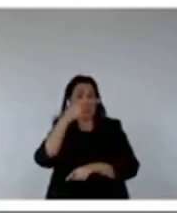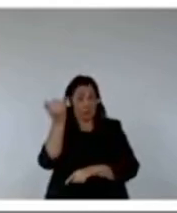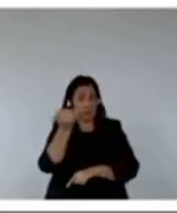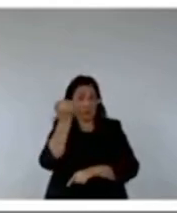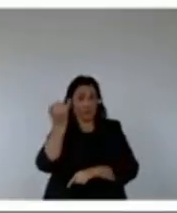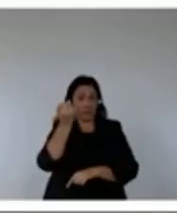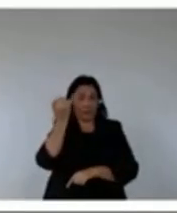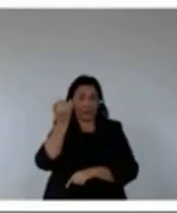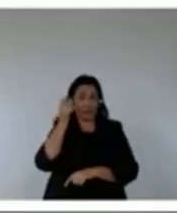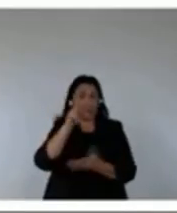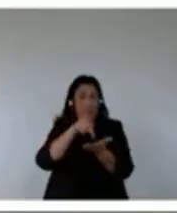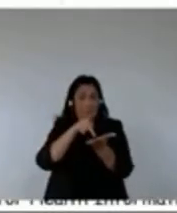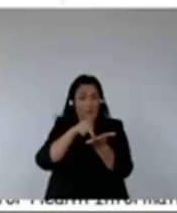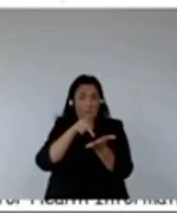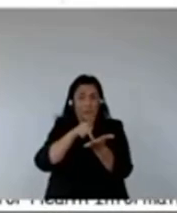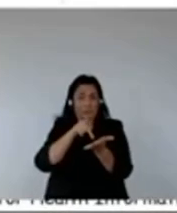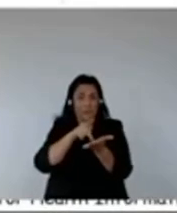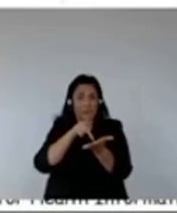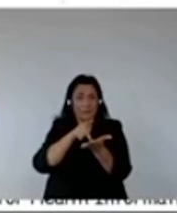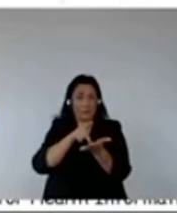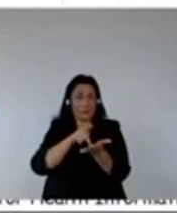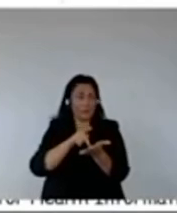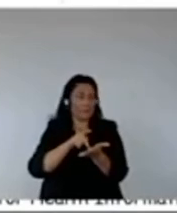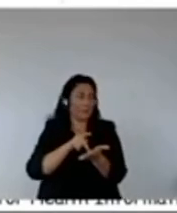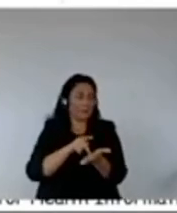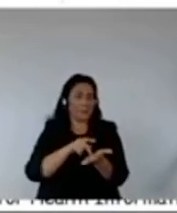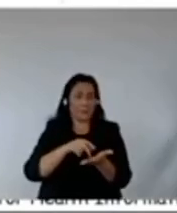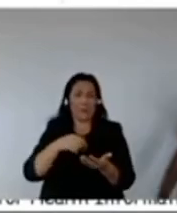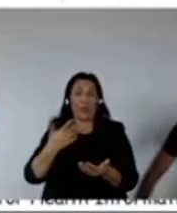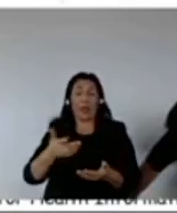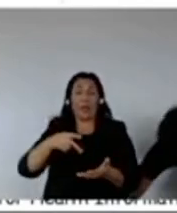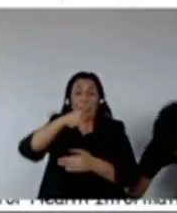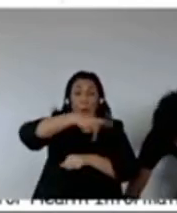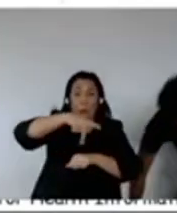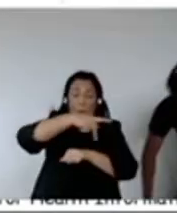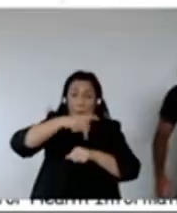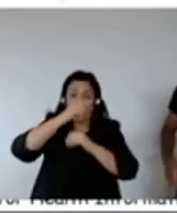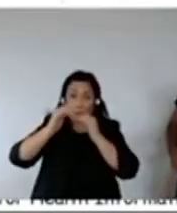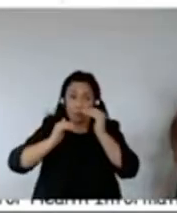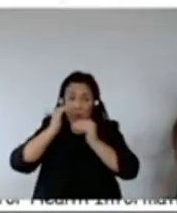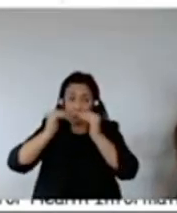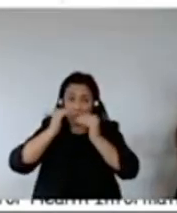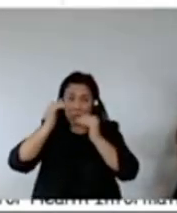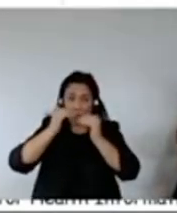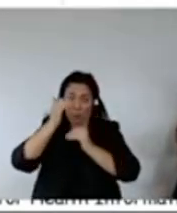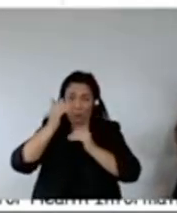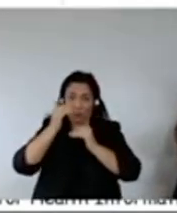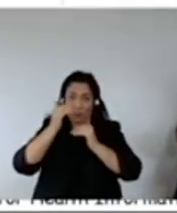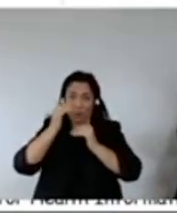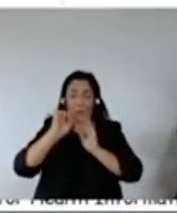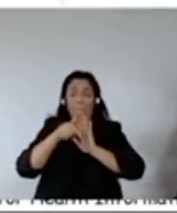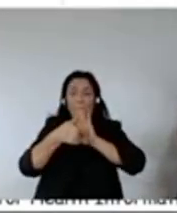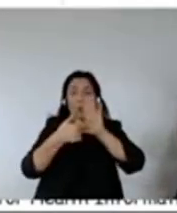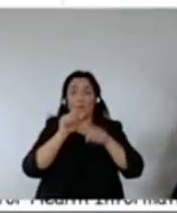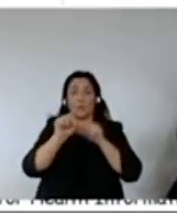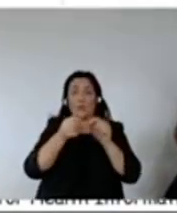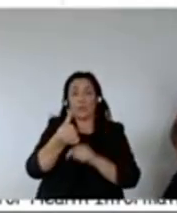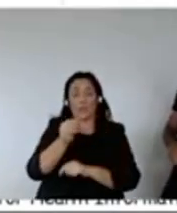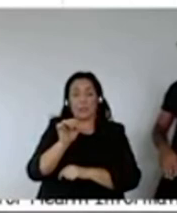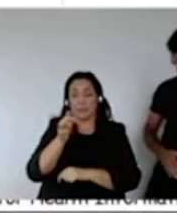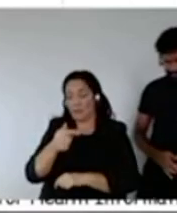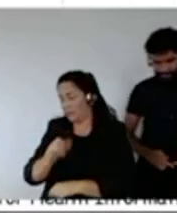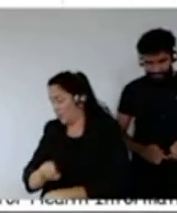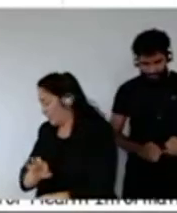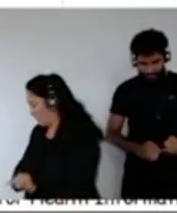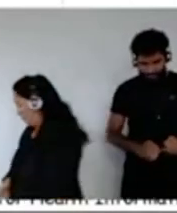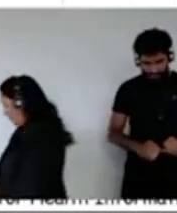importante. E é verdade, olha só, nos países desenvolvidos é muito comum 60% a